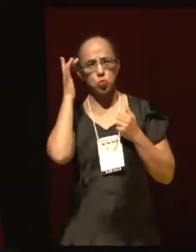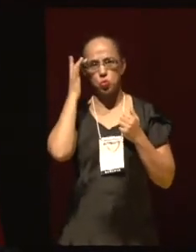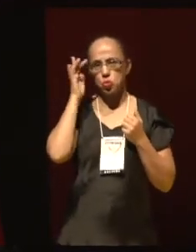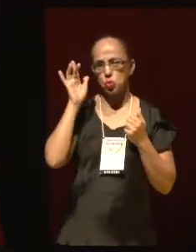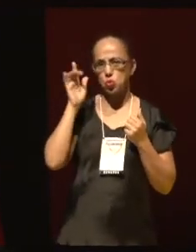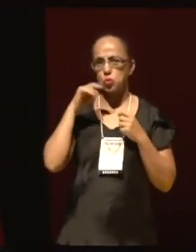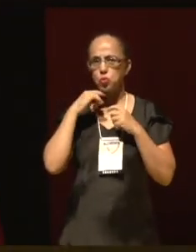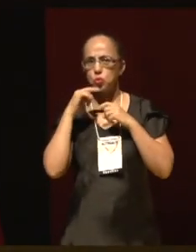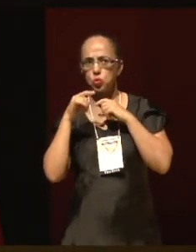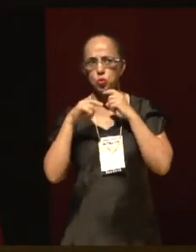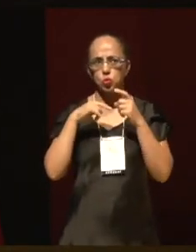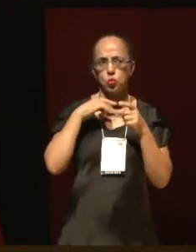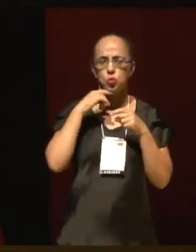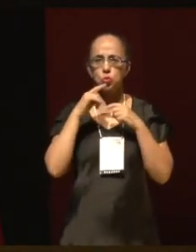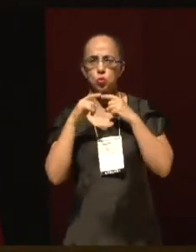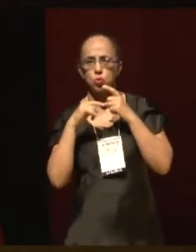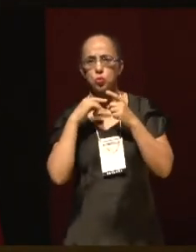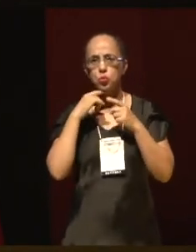Como ou não como?